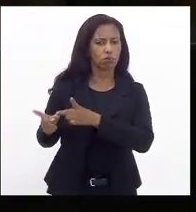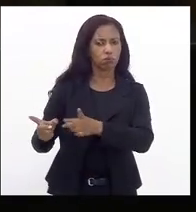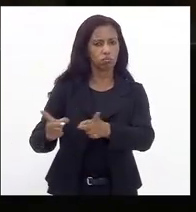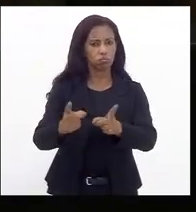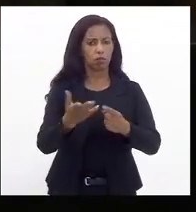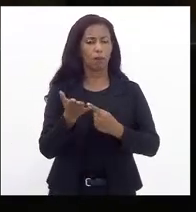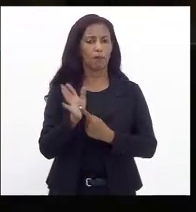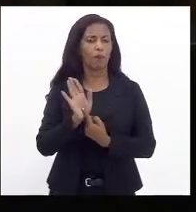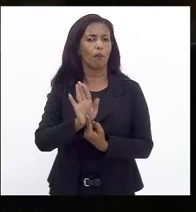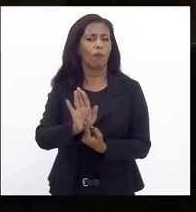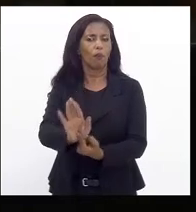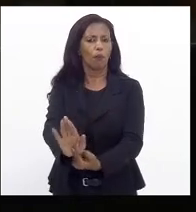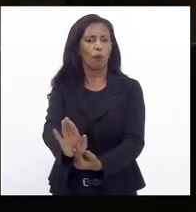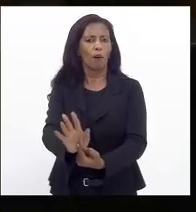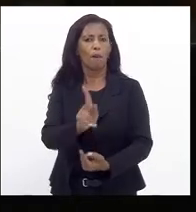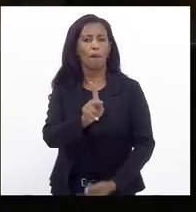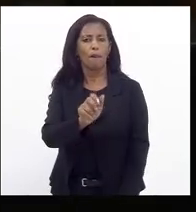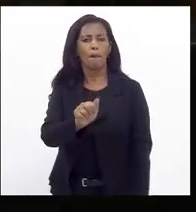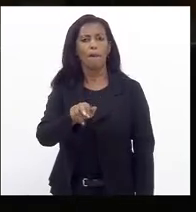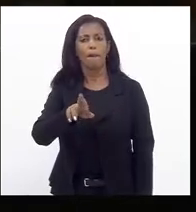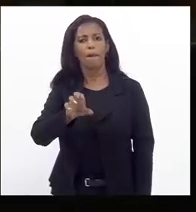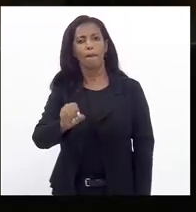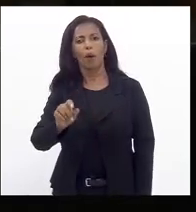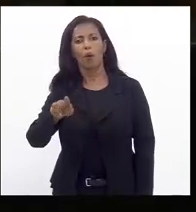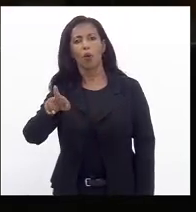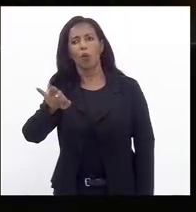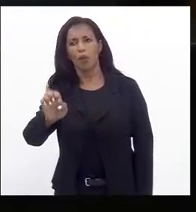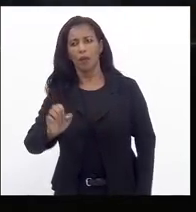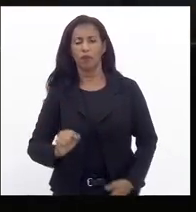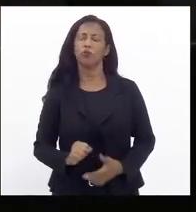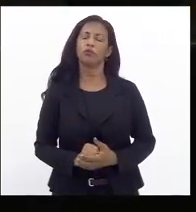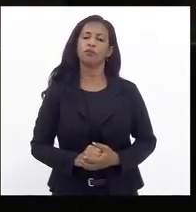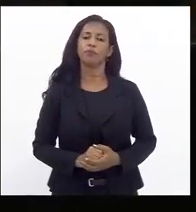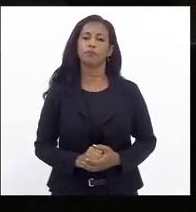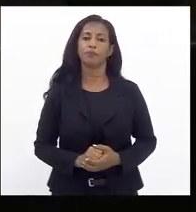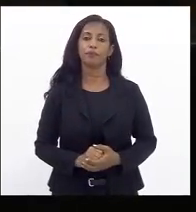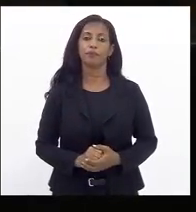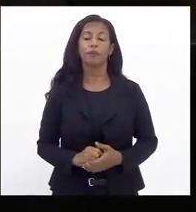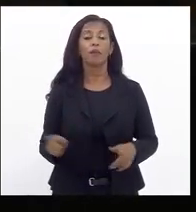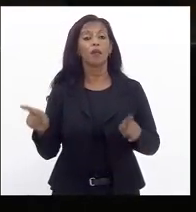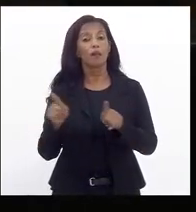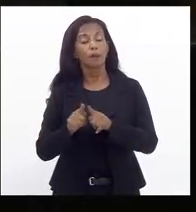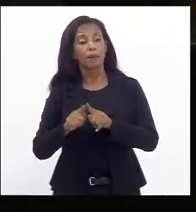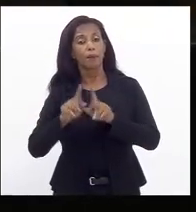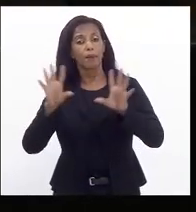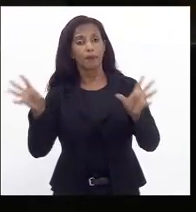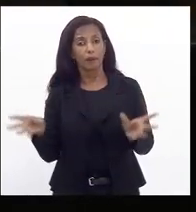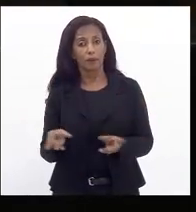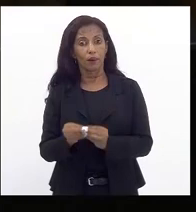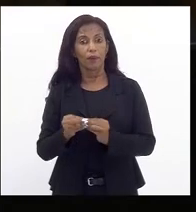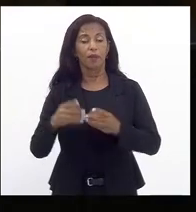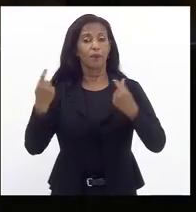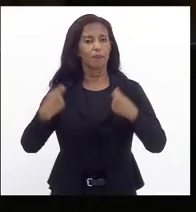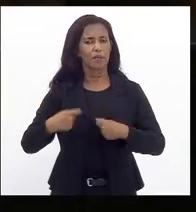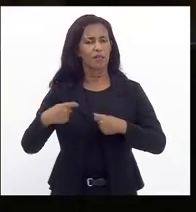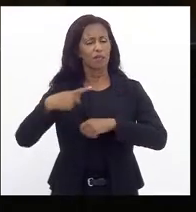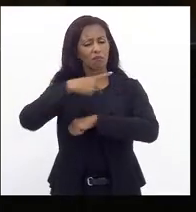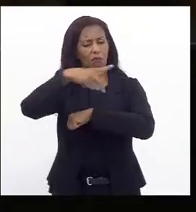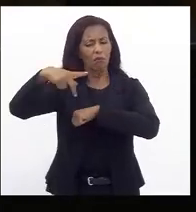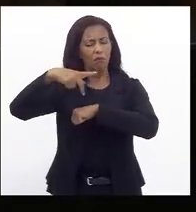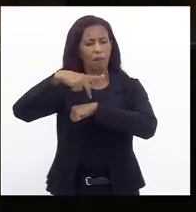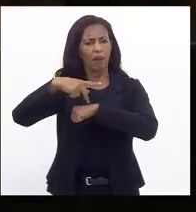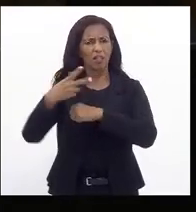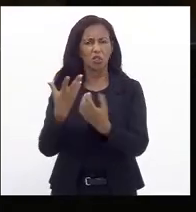mostrada pelo pelo Paulo Guedes e mais que isso para concluir a gente tem um país